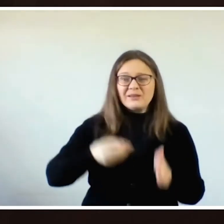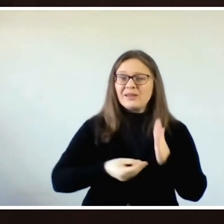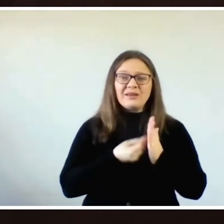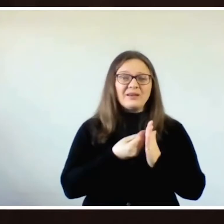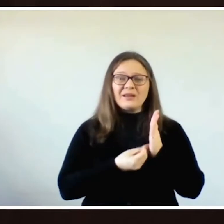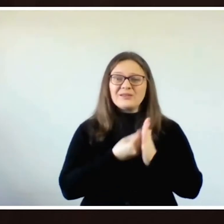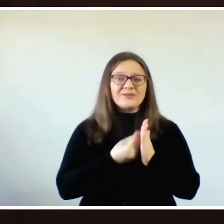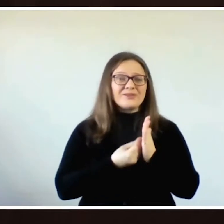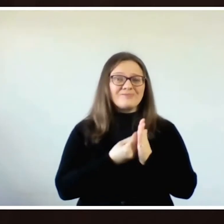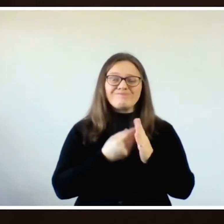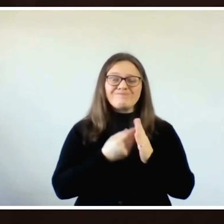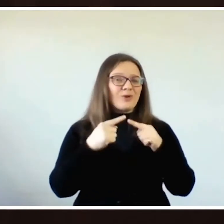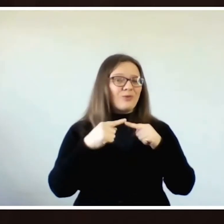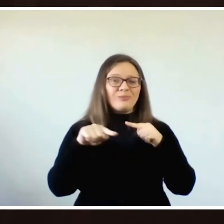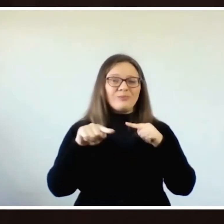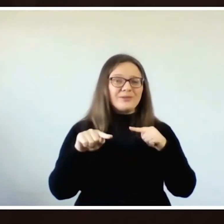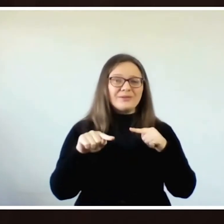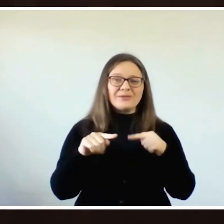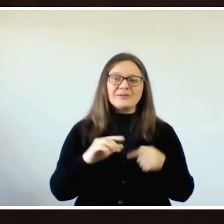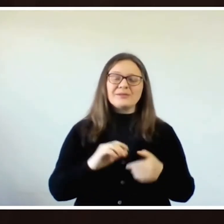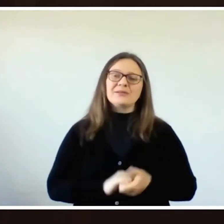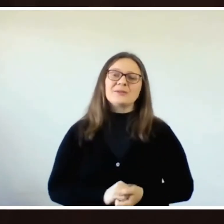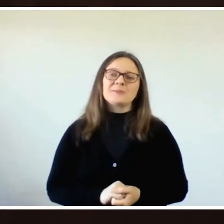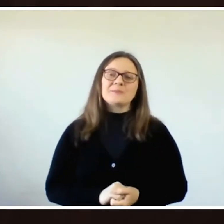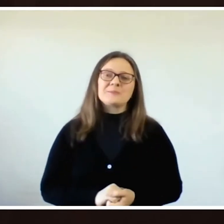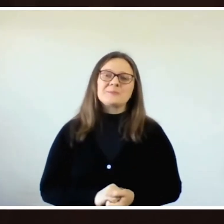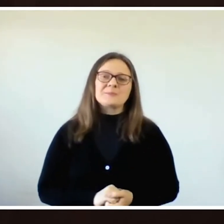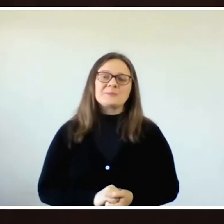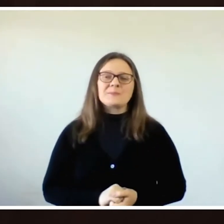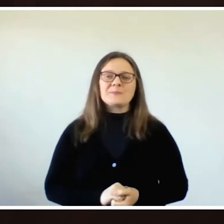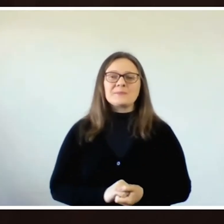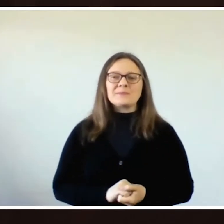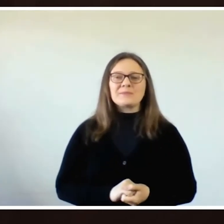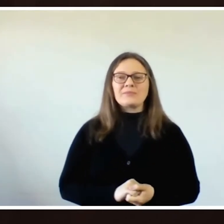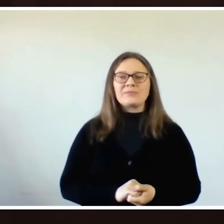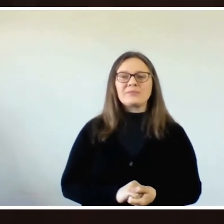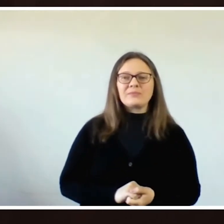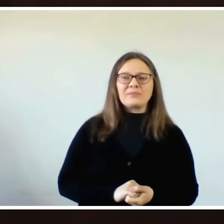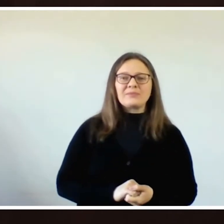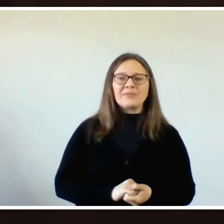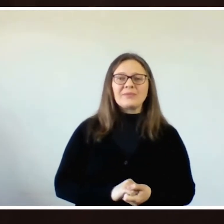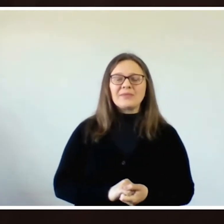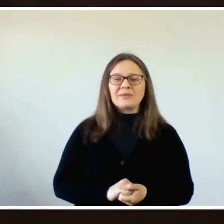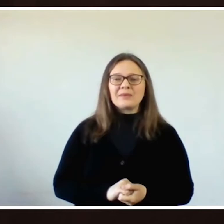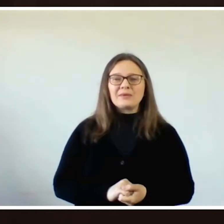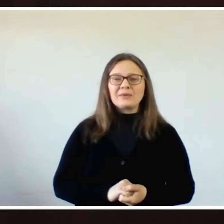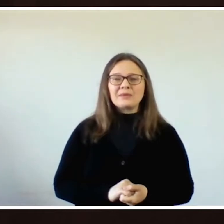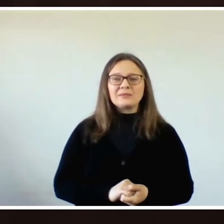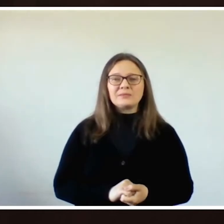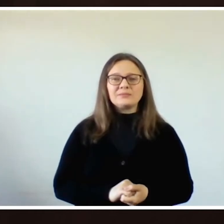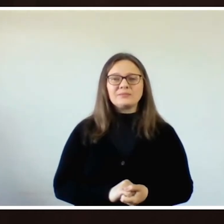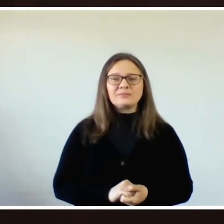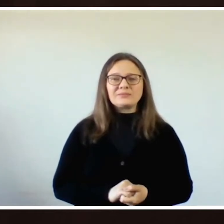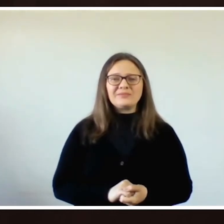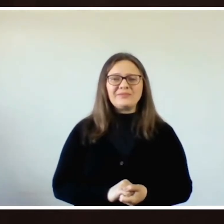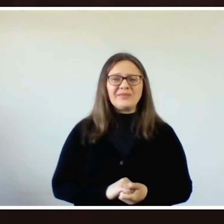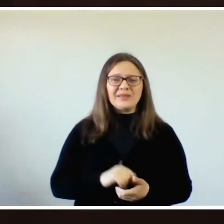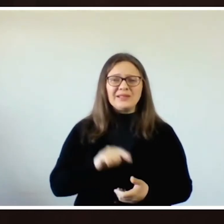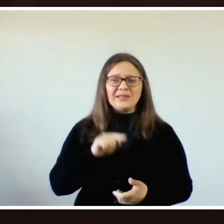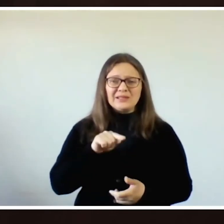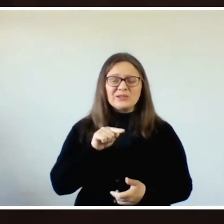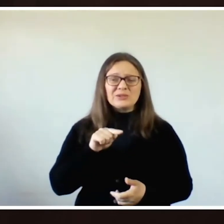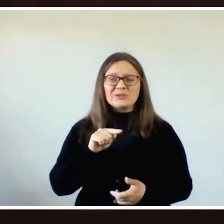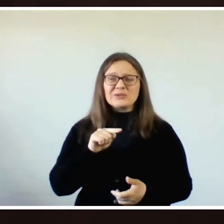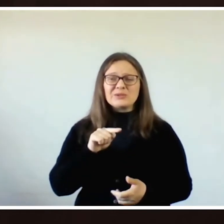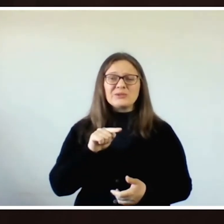donatistas, vocês estão banidos da igreja, tá? Mas não adianta fazer essa força, né? isso à força. E eles